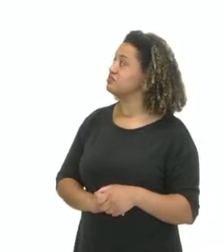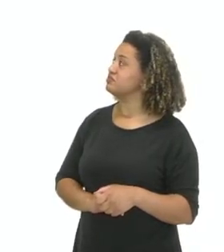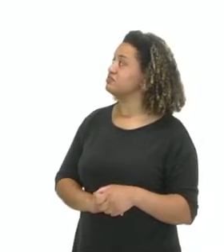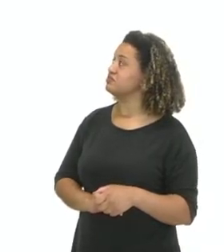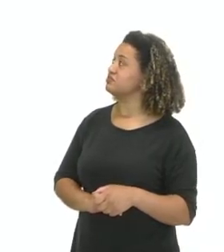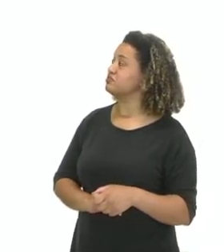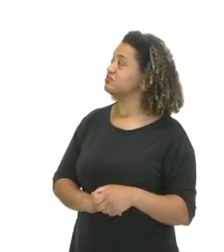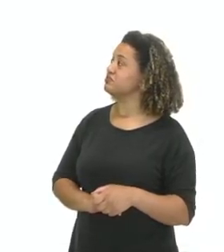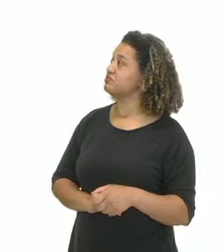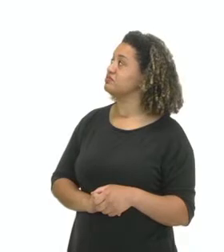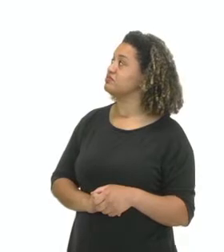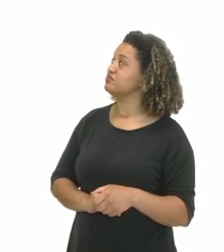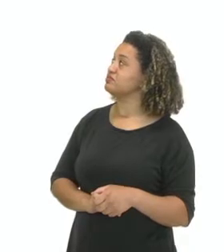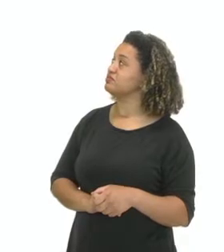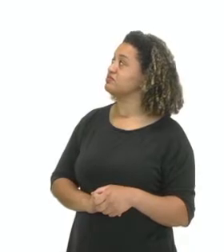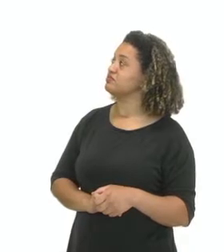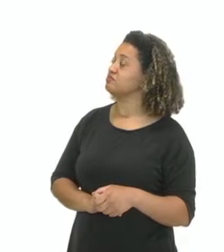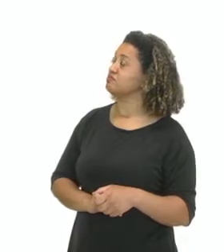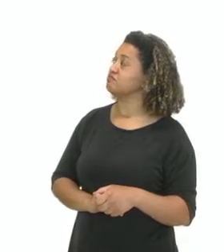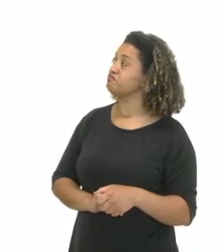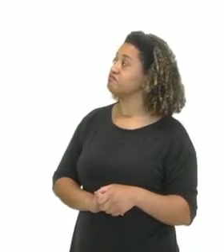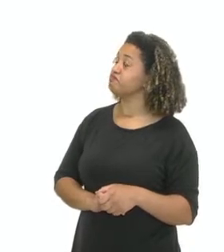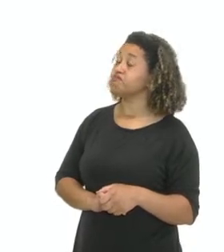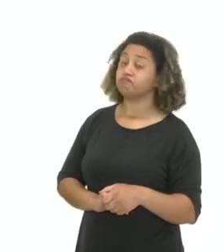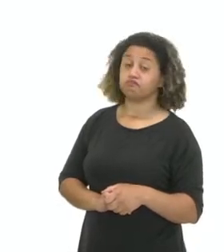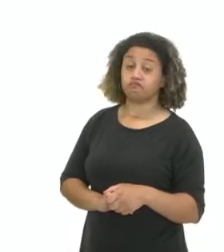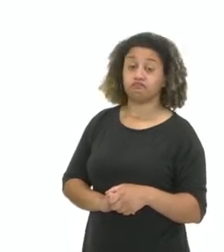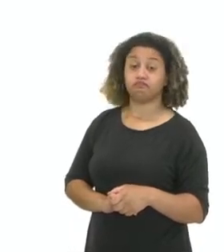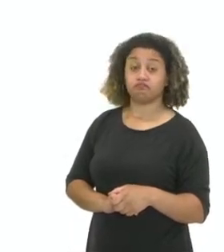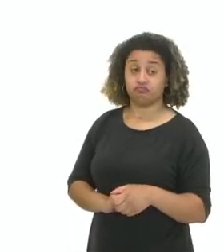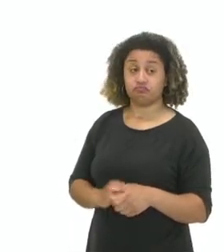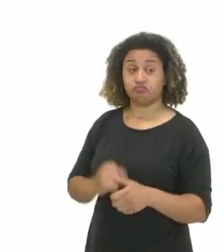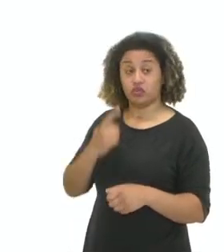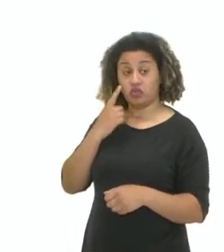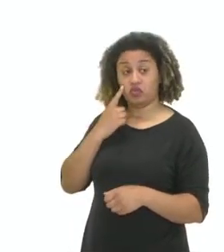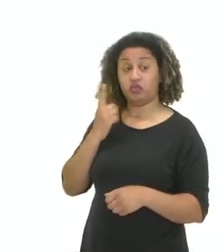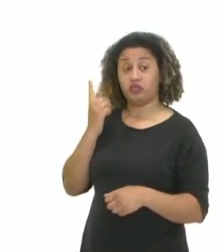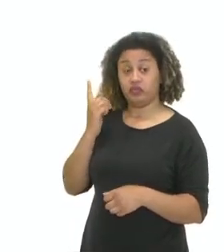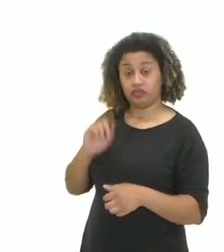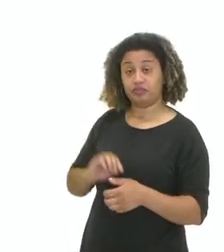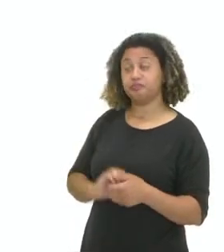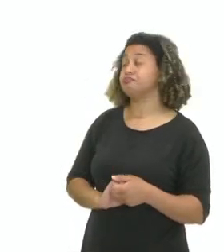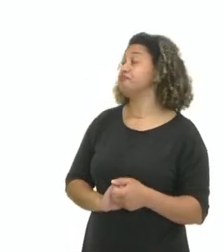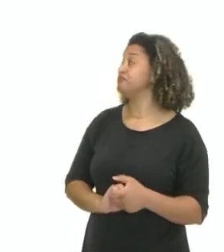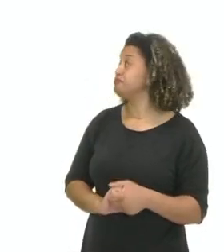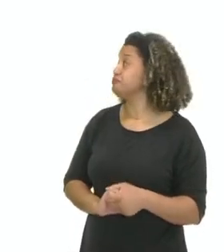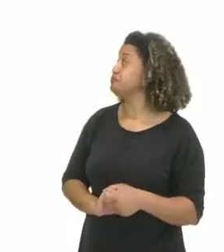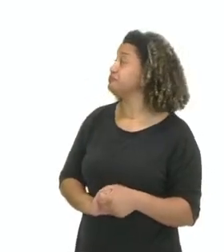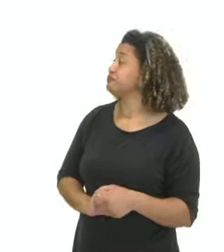a vantagem única de fazer mais sensível à criatura a impressão rude do primeiro ensinamento,